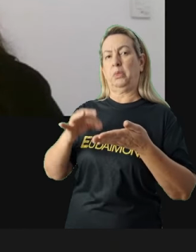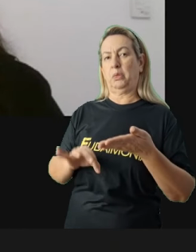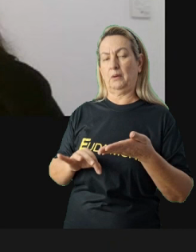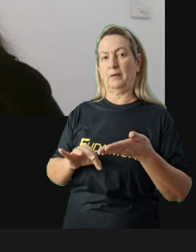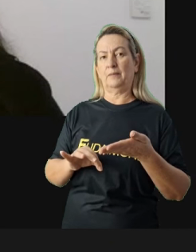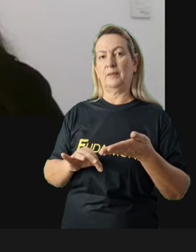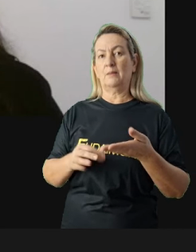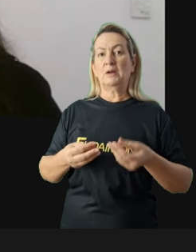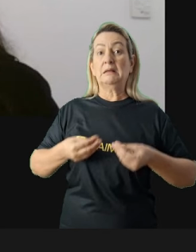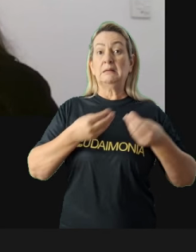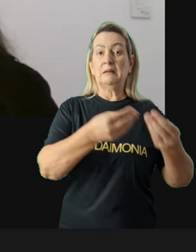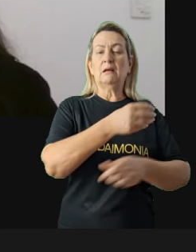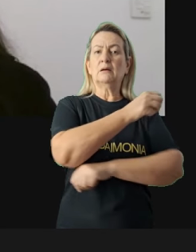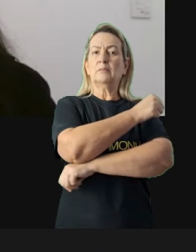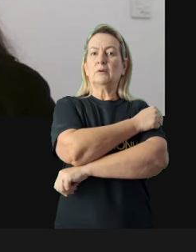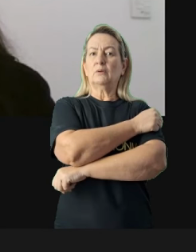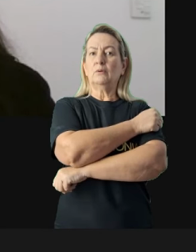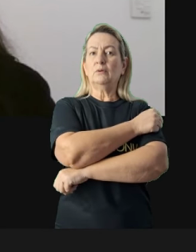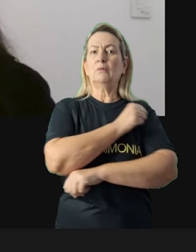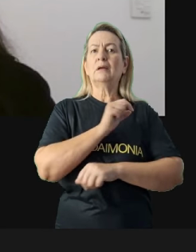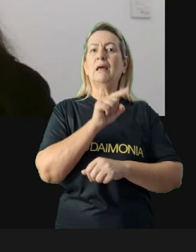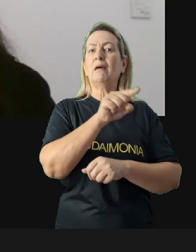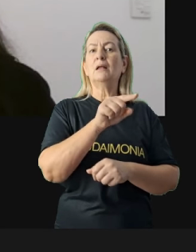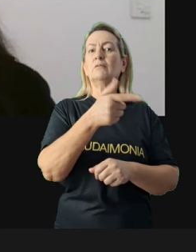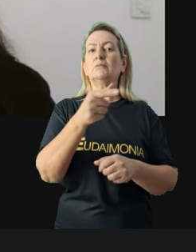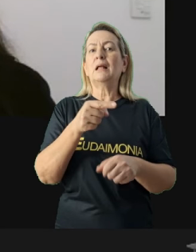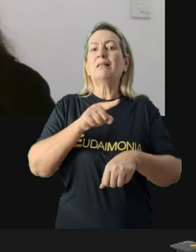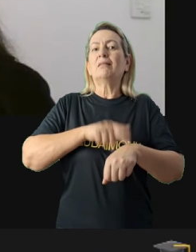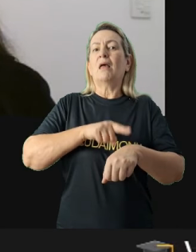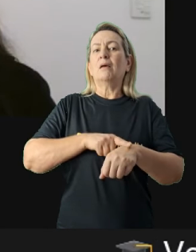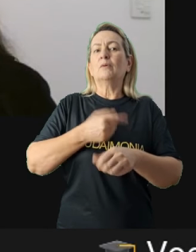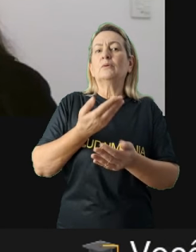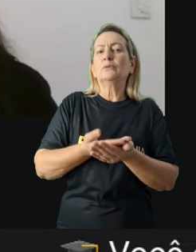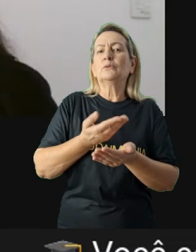aquilo submete a uma correção, e daí quando você recebe o retorno, às